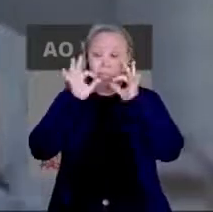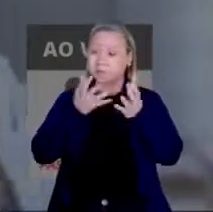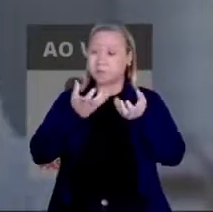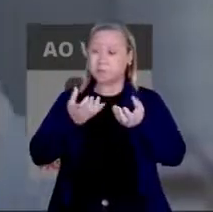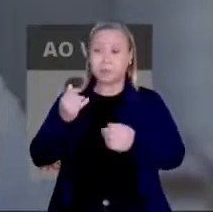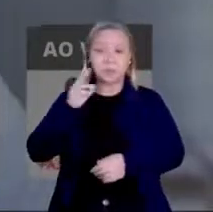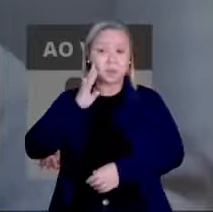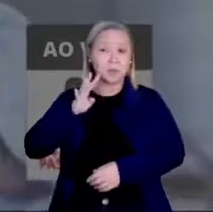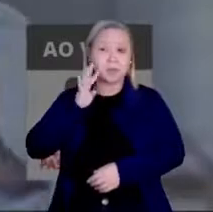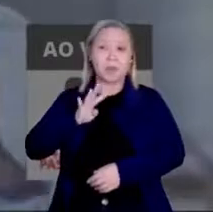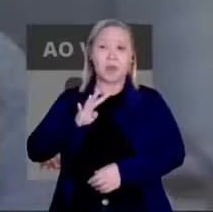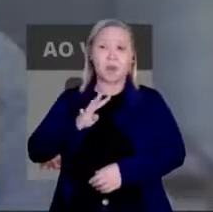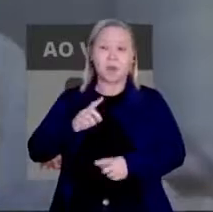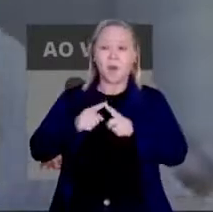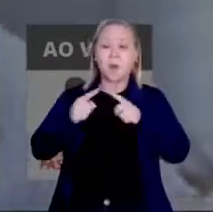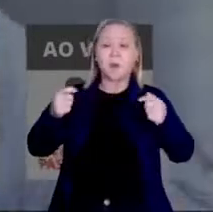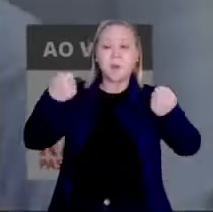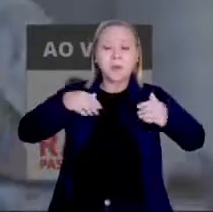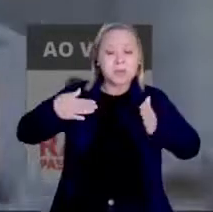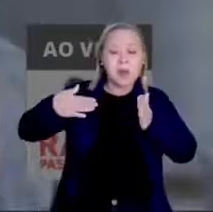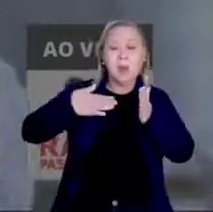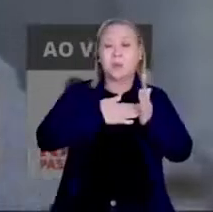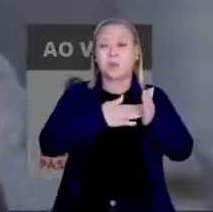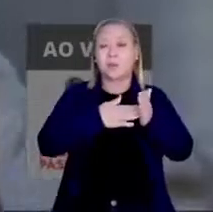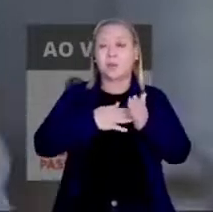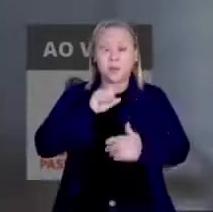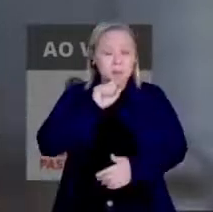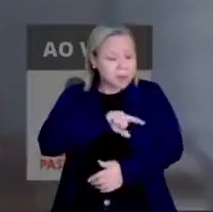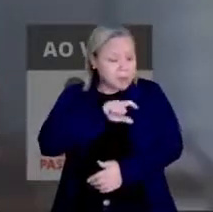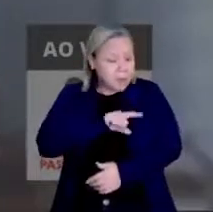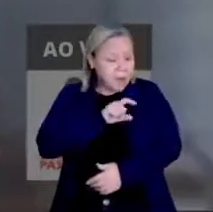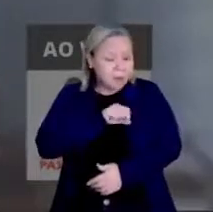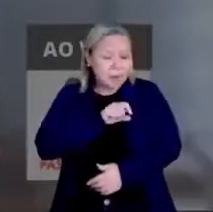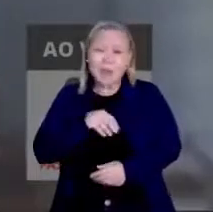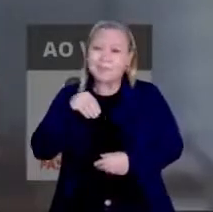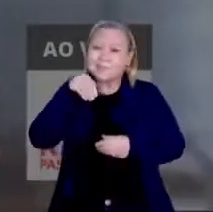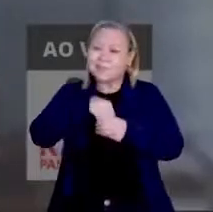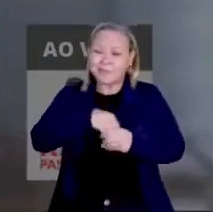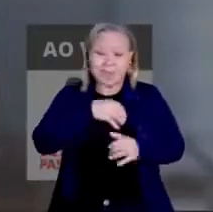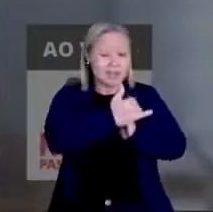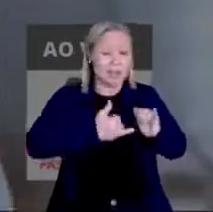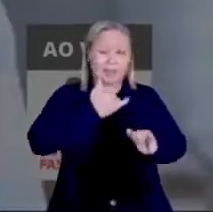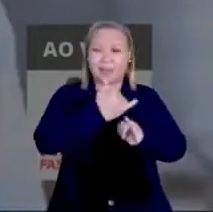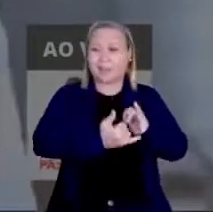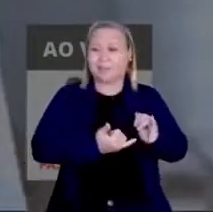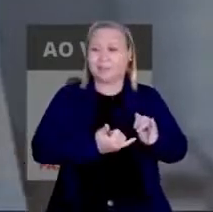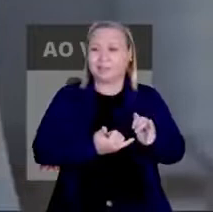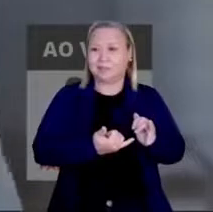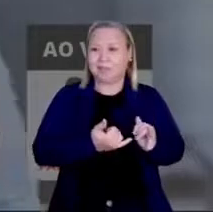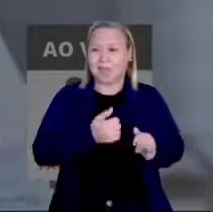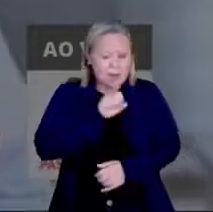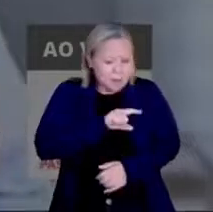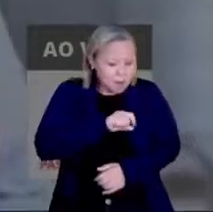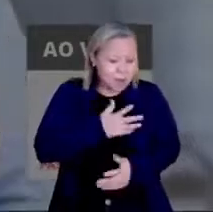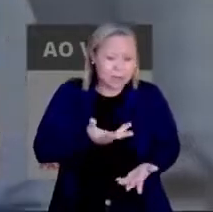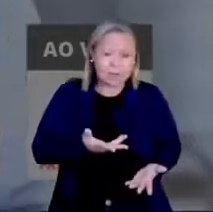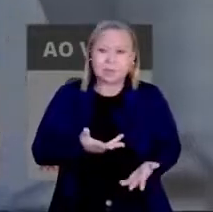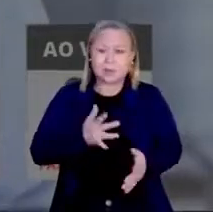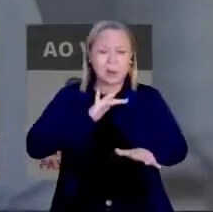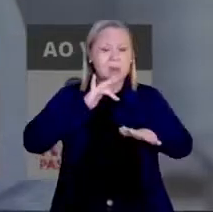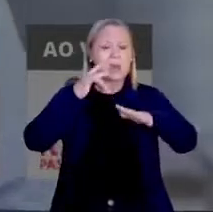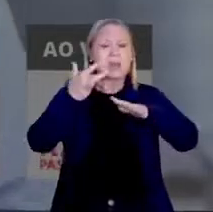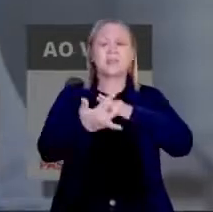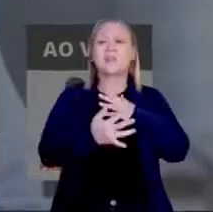honra, são atacadas na sua família, ou seja... É uma coisa absurda. Então, você tem que ter uma regulação. Aí